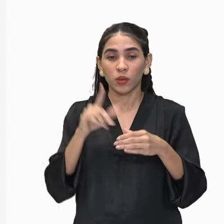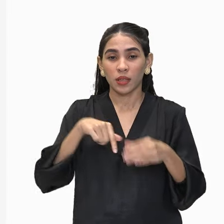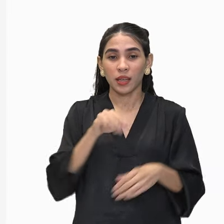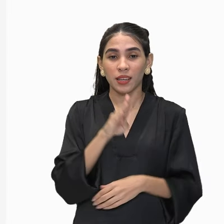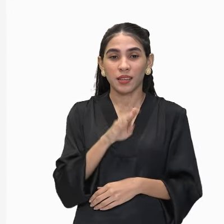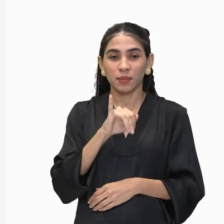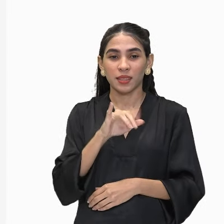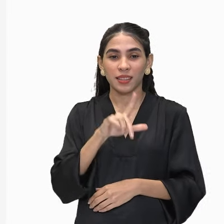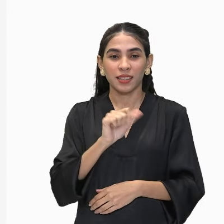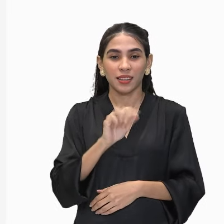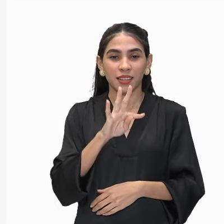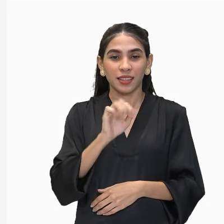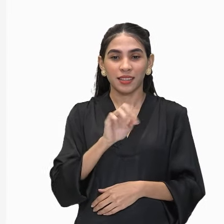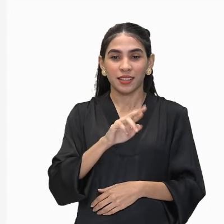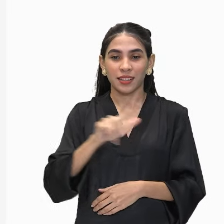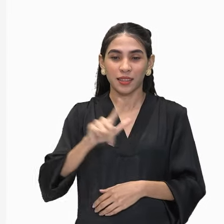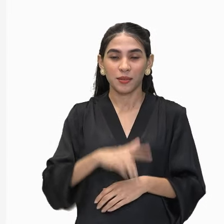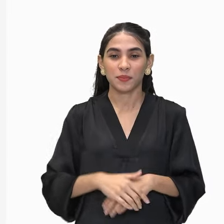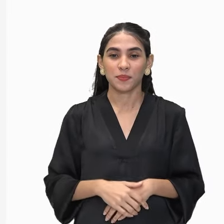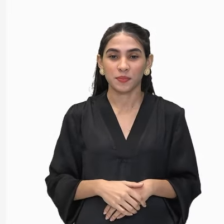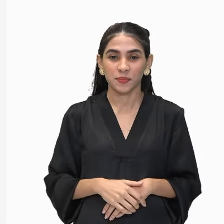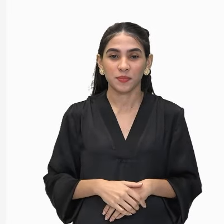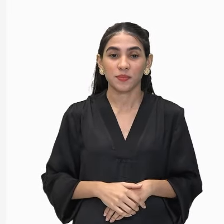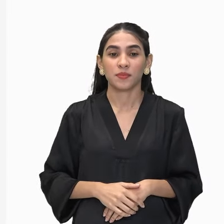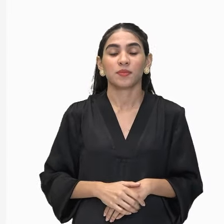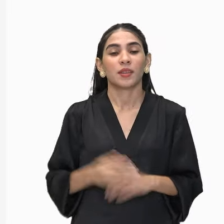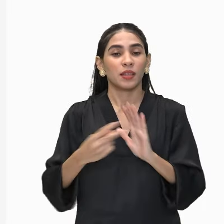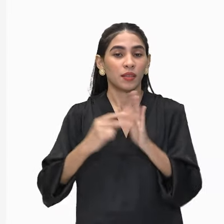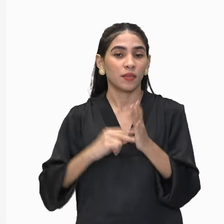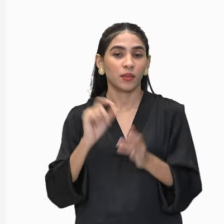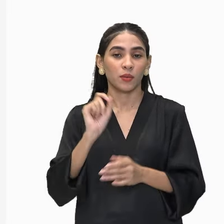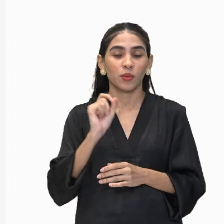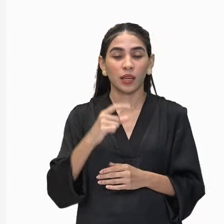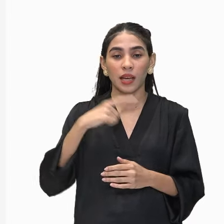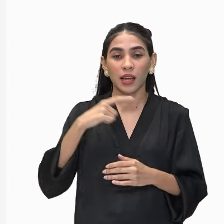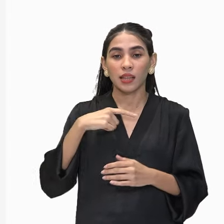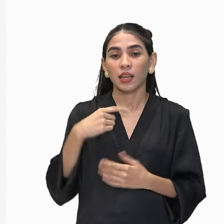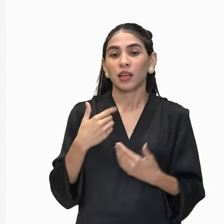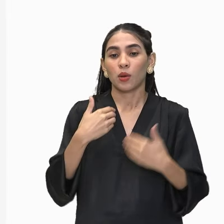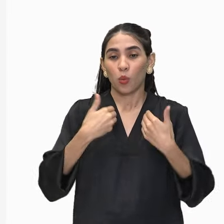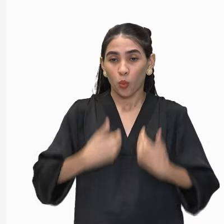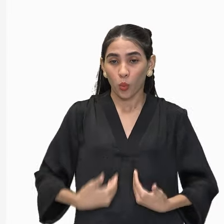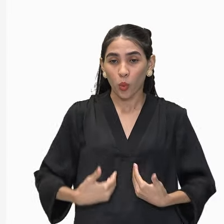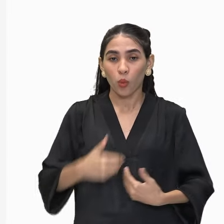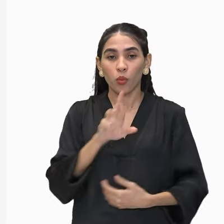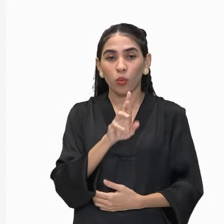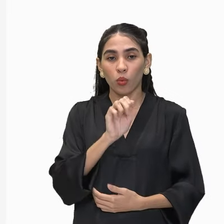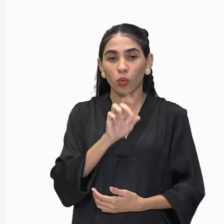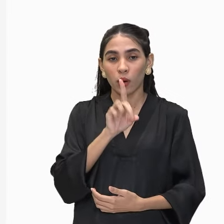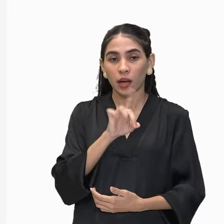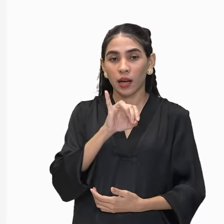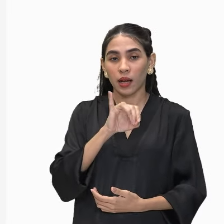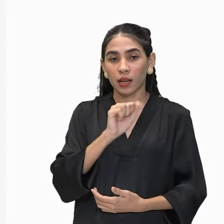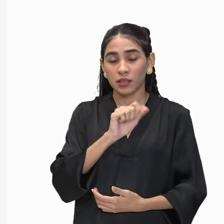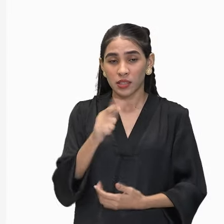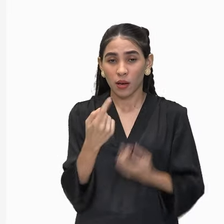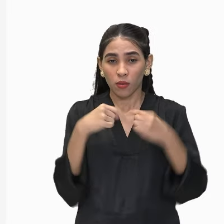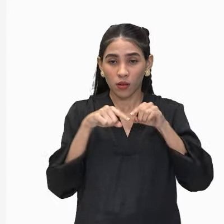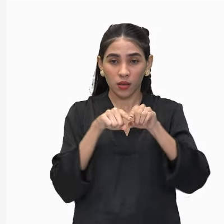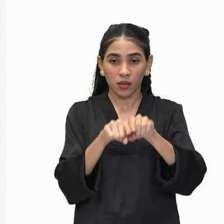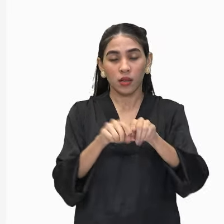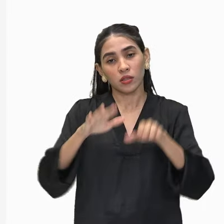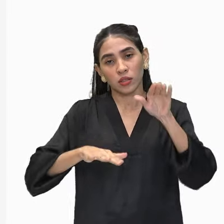bilateral. Esse vai ter uma simetria radial, quer dizer que possui um corpo radialmente simétrico, geralmente